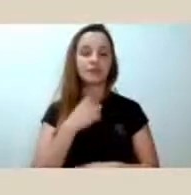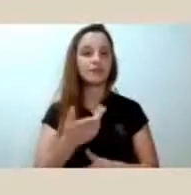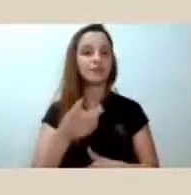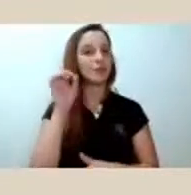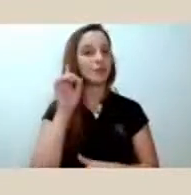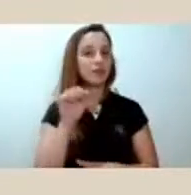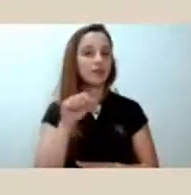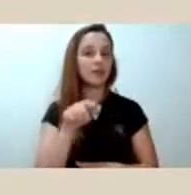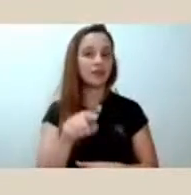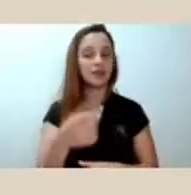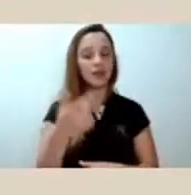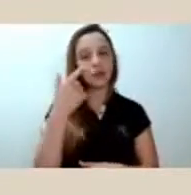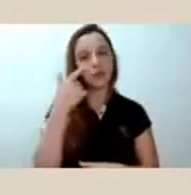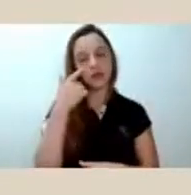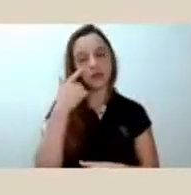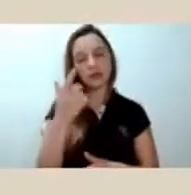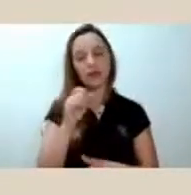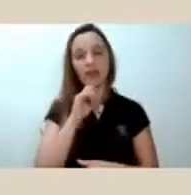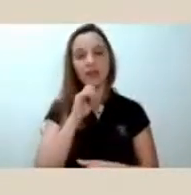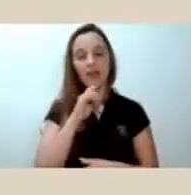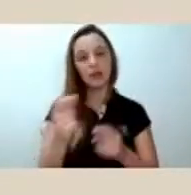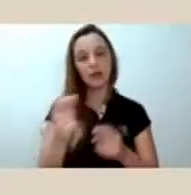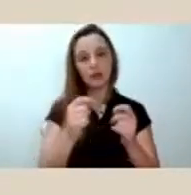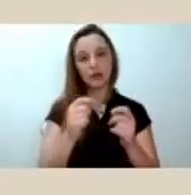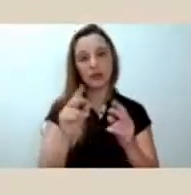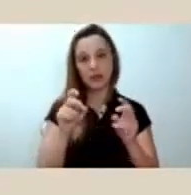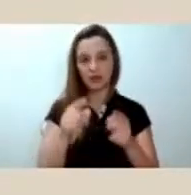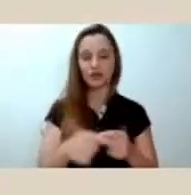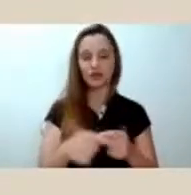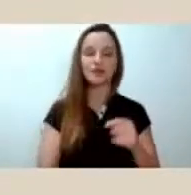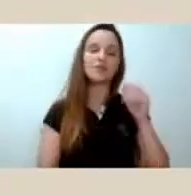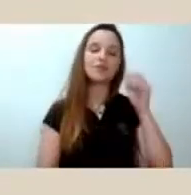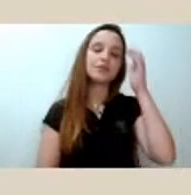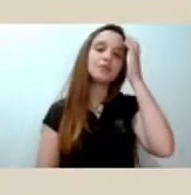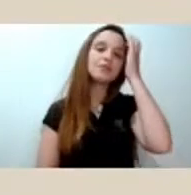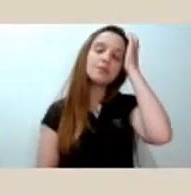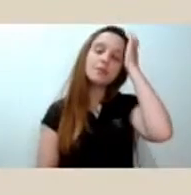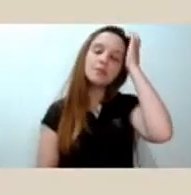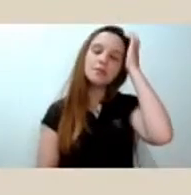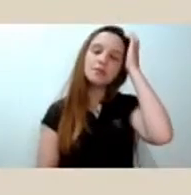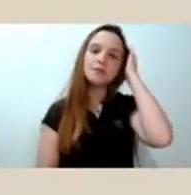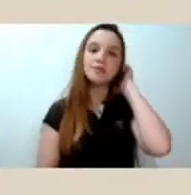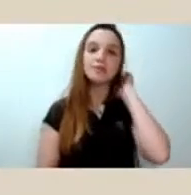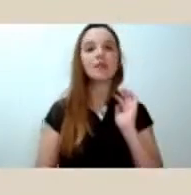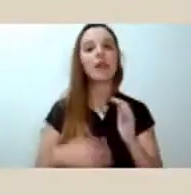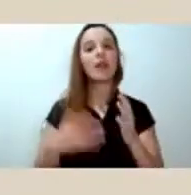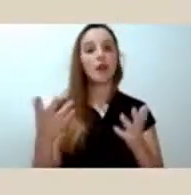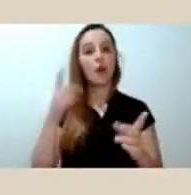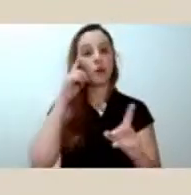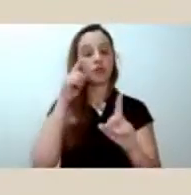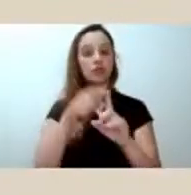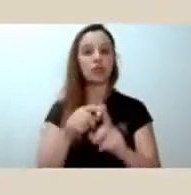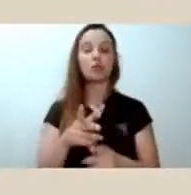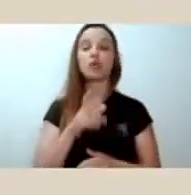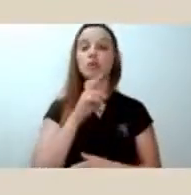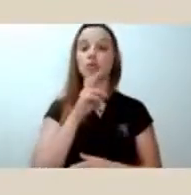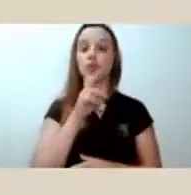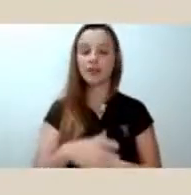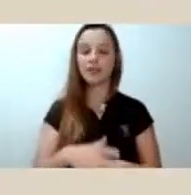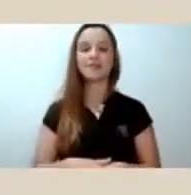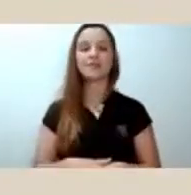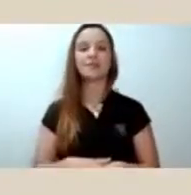subjects. Sorry. Então, para responder, para dar o pontapé de